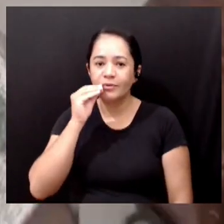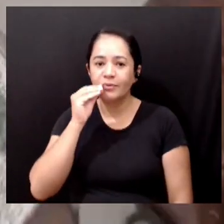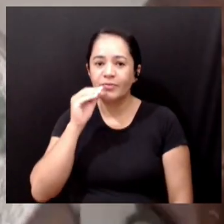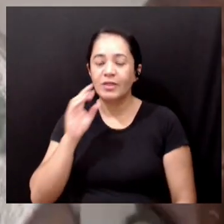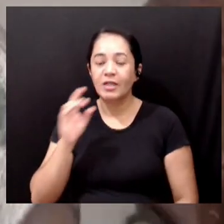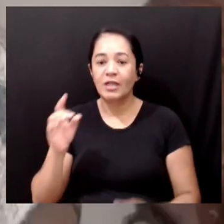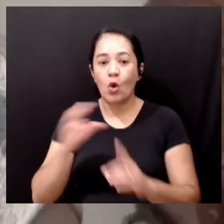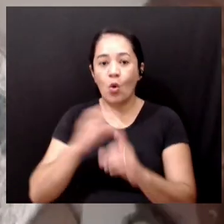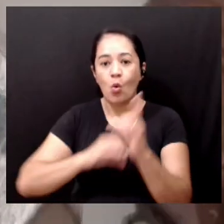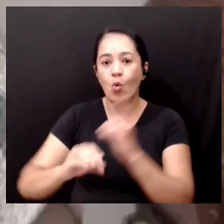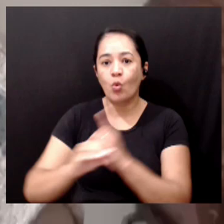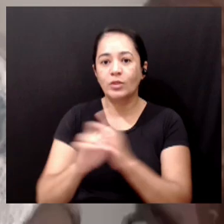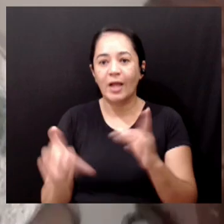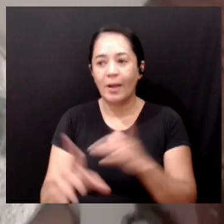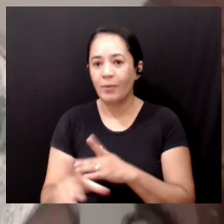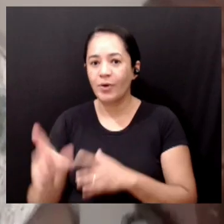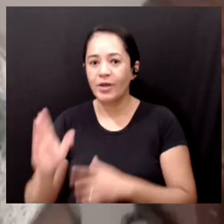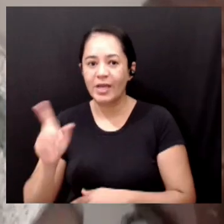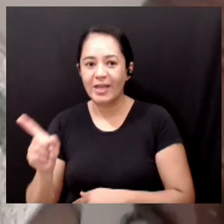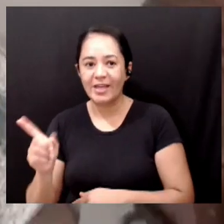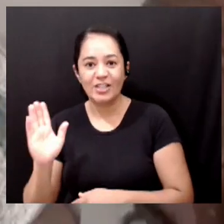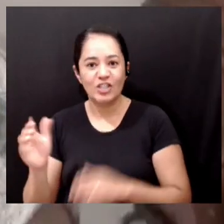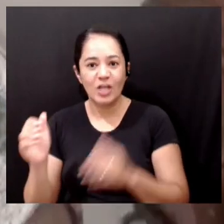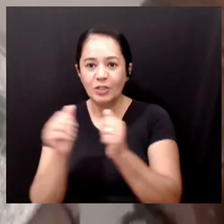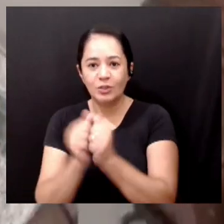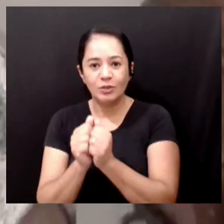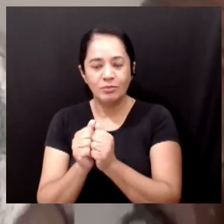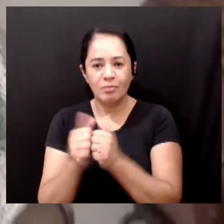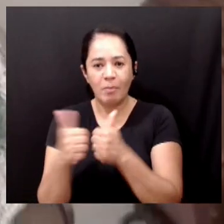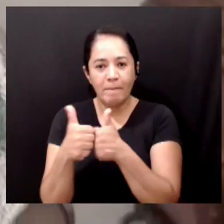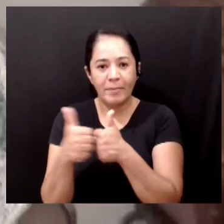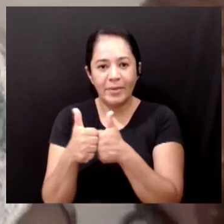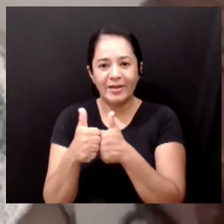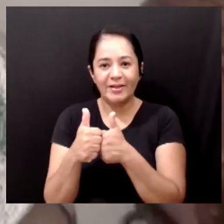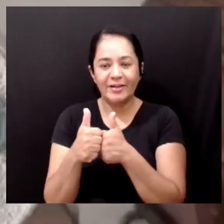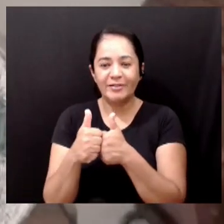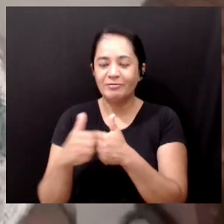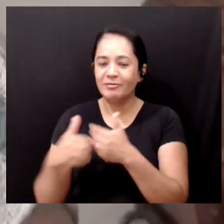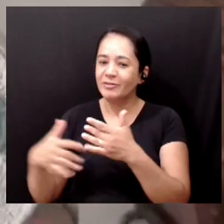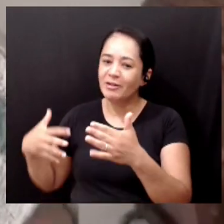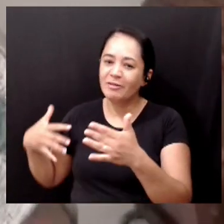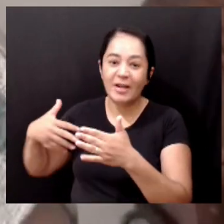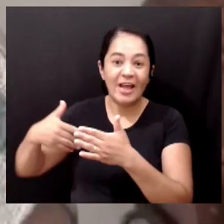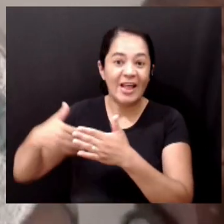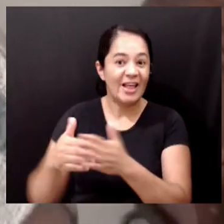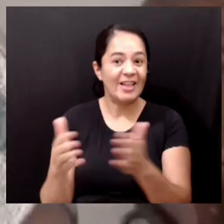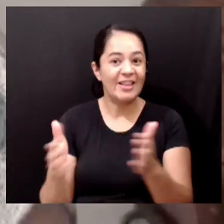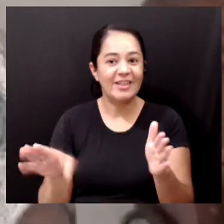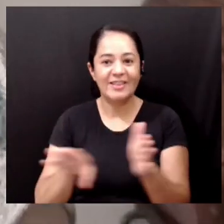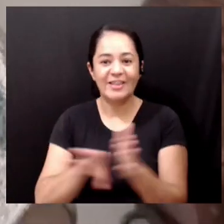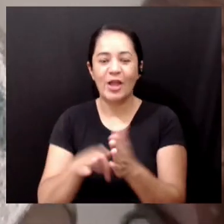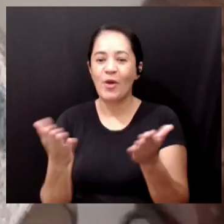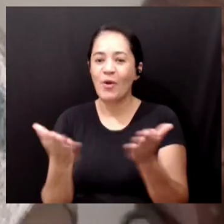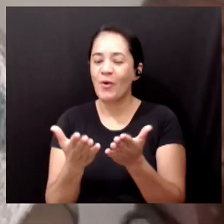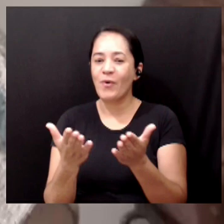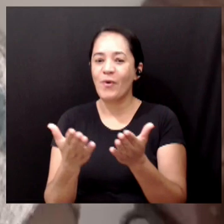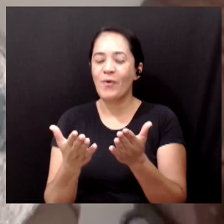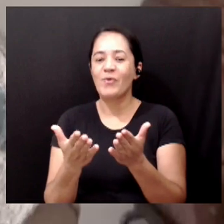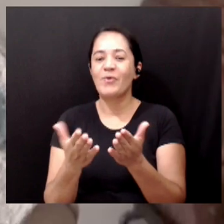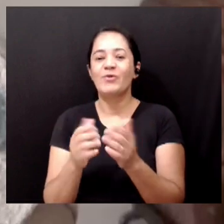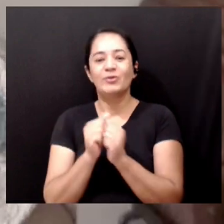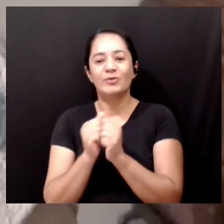E depois desse dia, nunca mais a gente se descolou. Nunca mais a gente desgrudou. E logo depois já começamos a namorar.